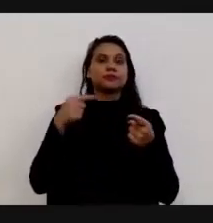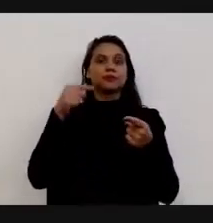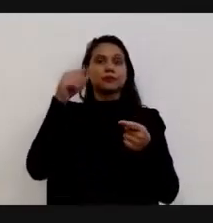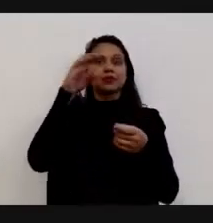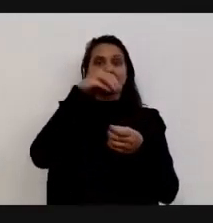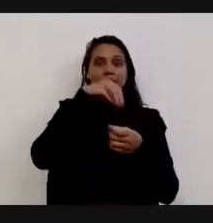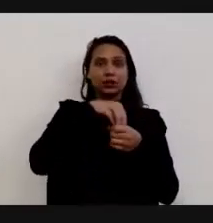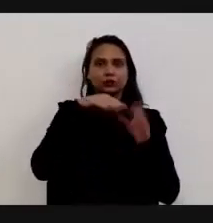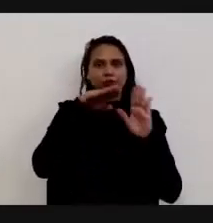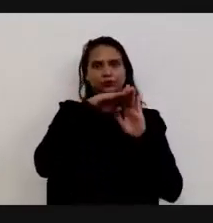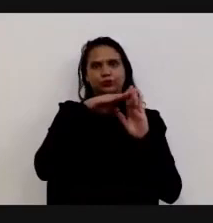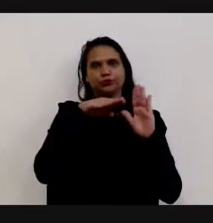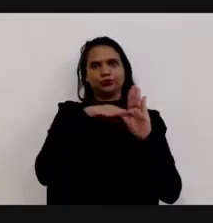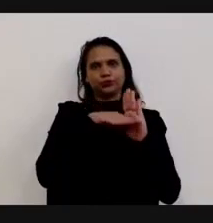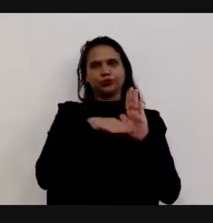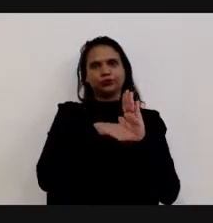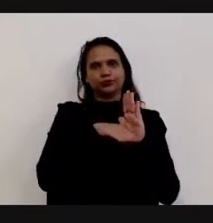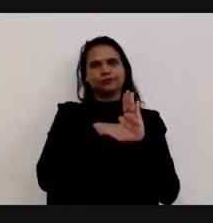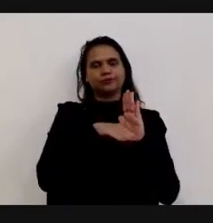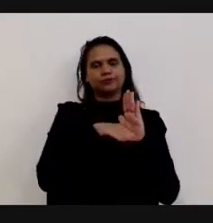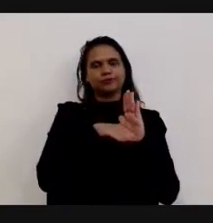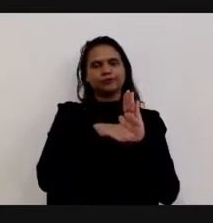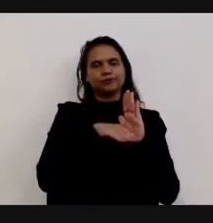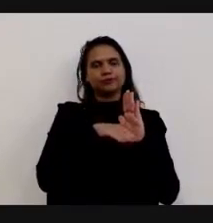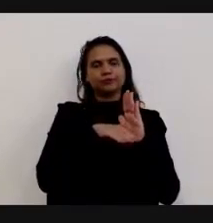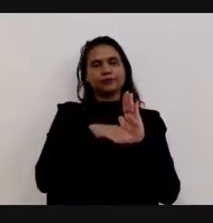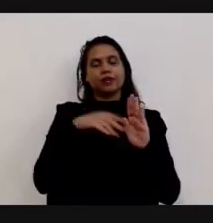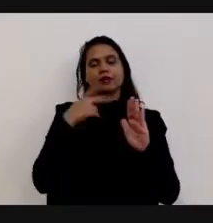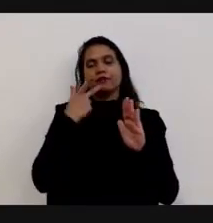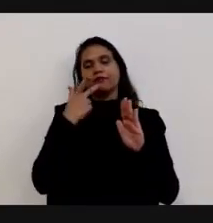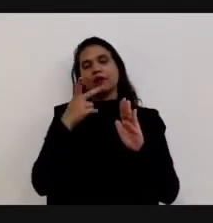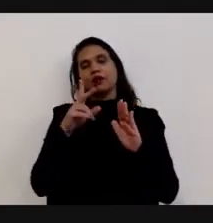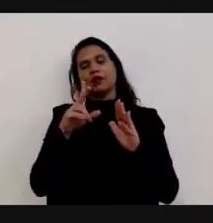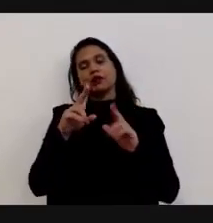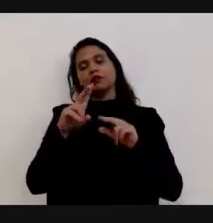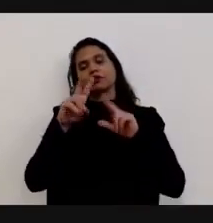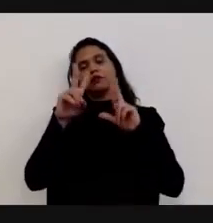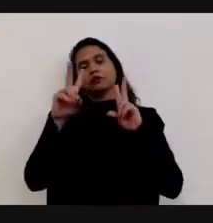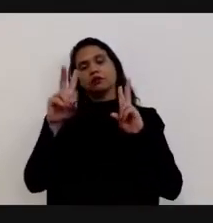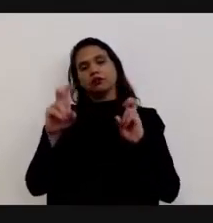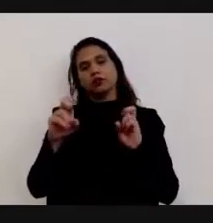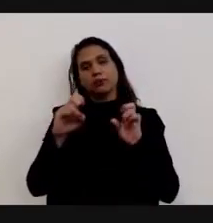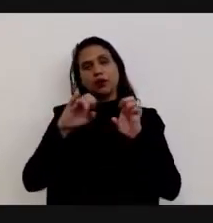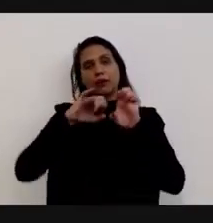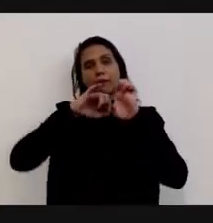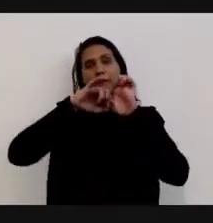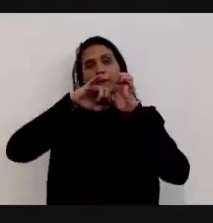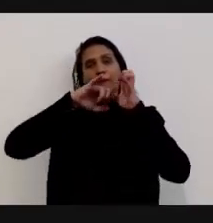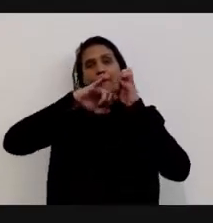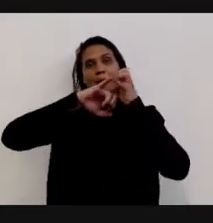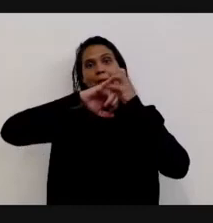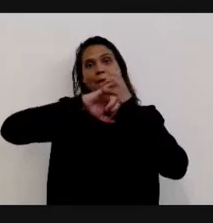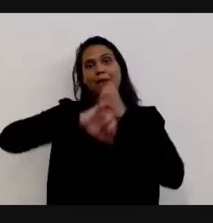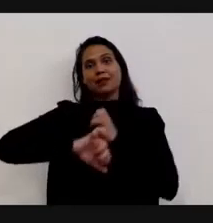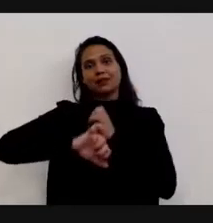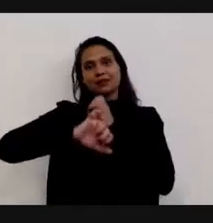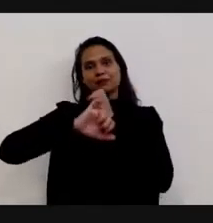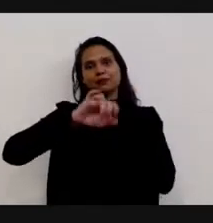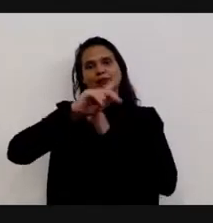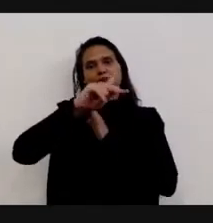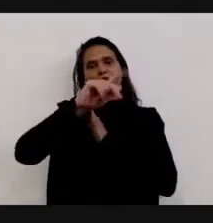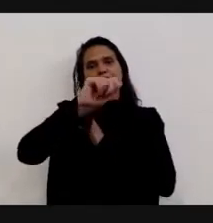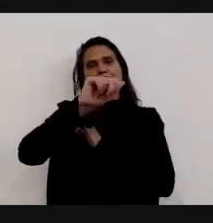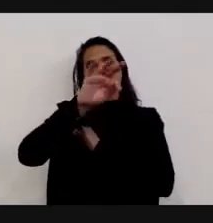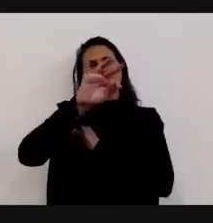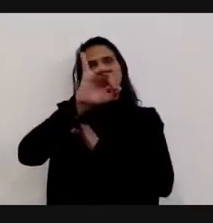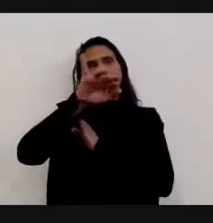clientelismo dentro desse processo. O João do Poder do Faoro, ele fala sobre patrimonialismo, ou seja, você está utilizando o recurso coletivo para